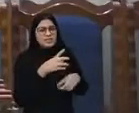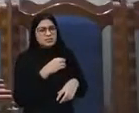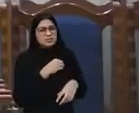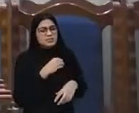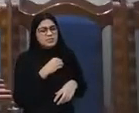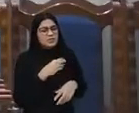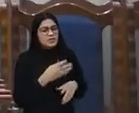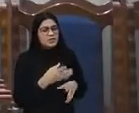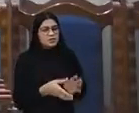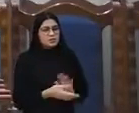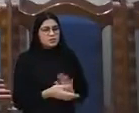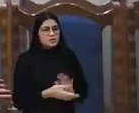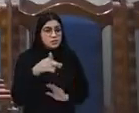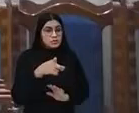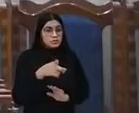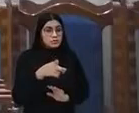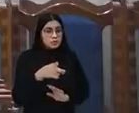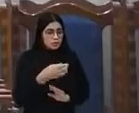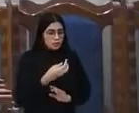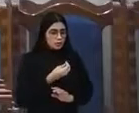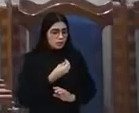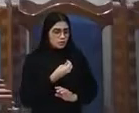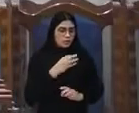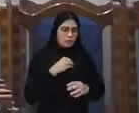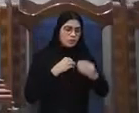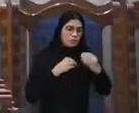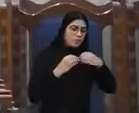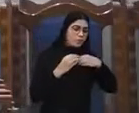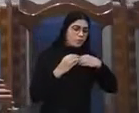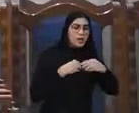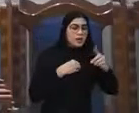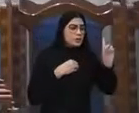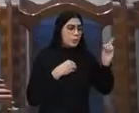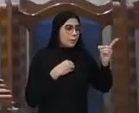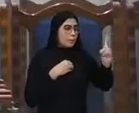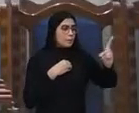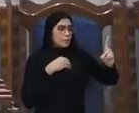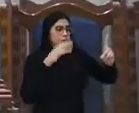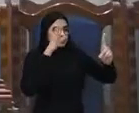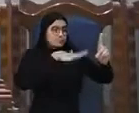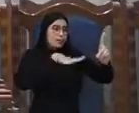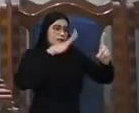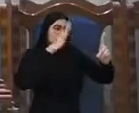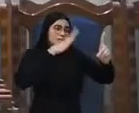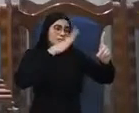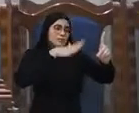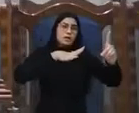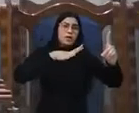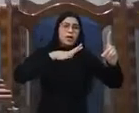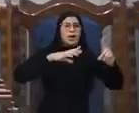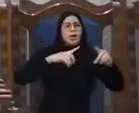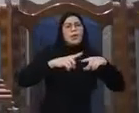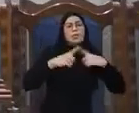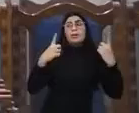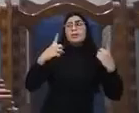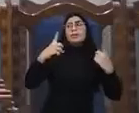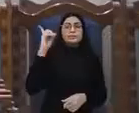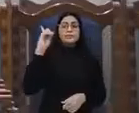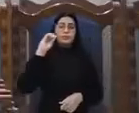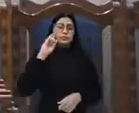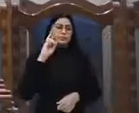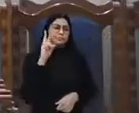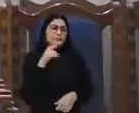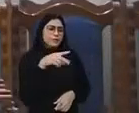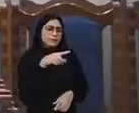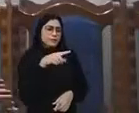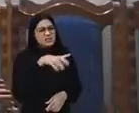na ignorância, sem conhecer esse Deus, ele não leva em conta. Ele tem como um ignorante.